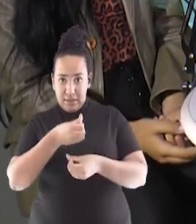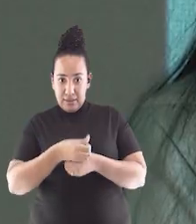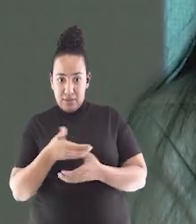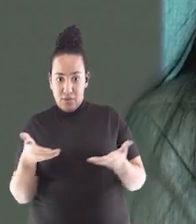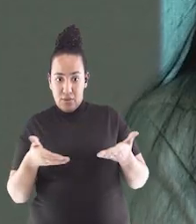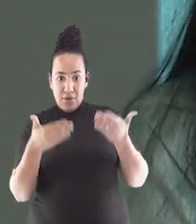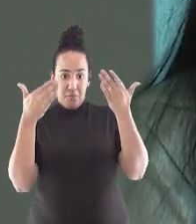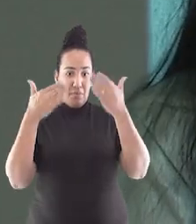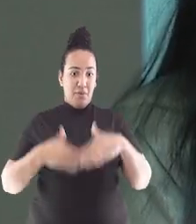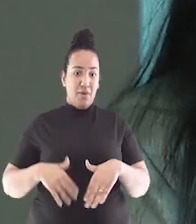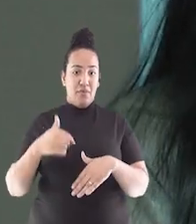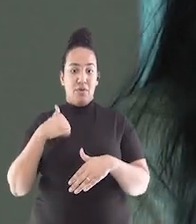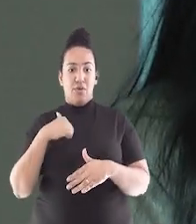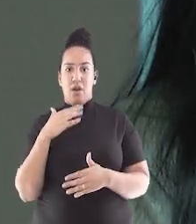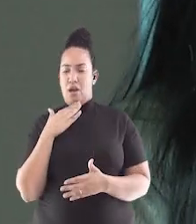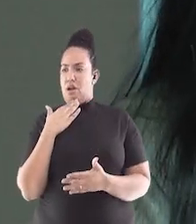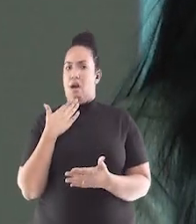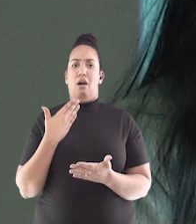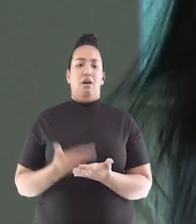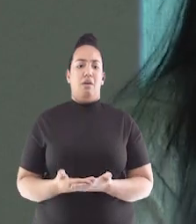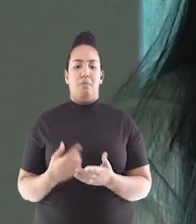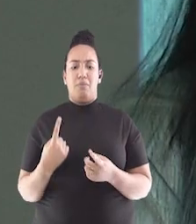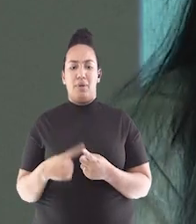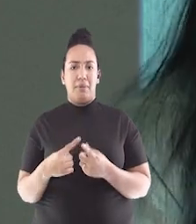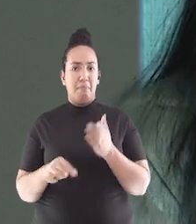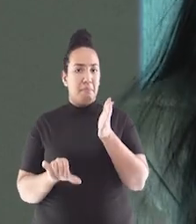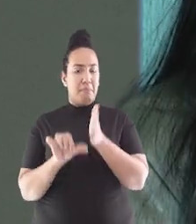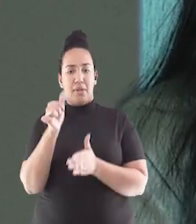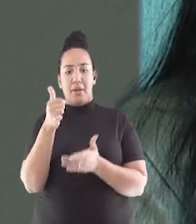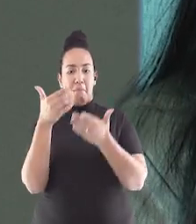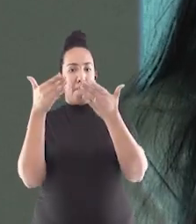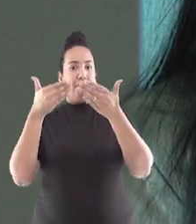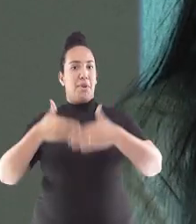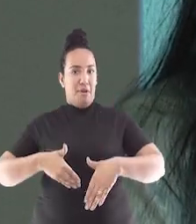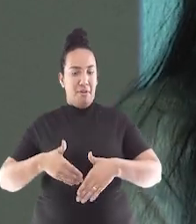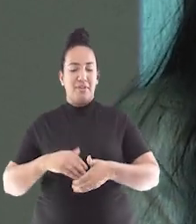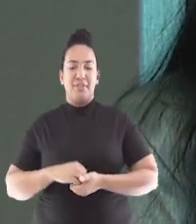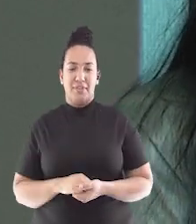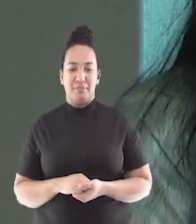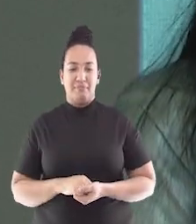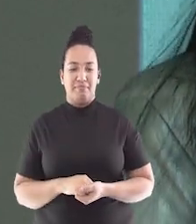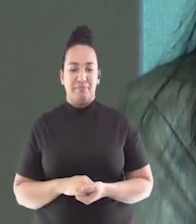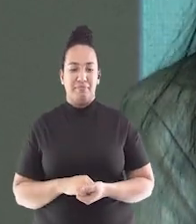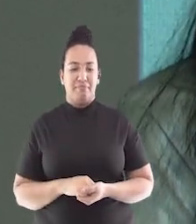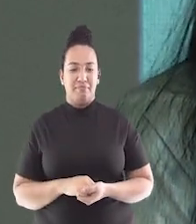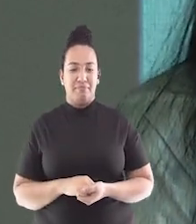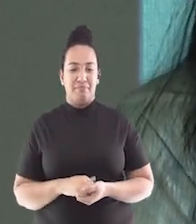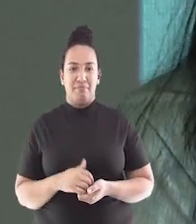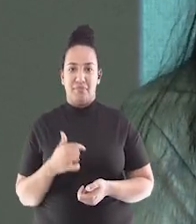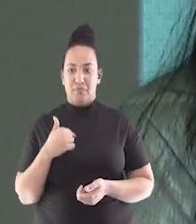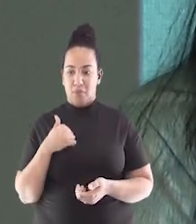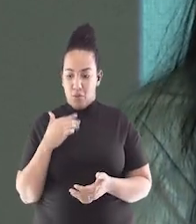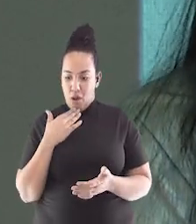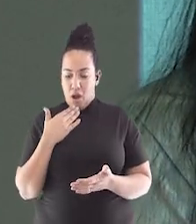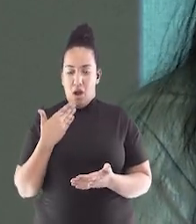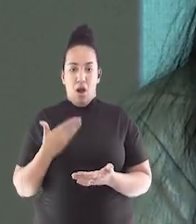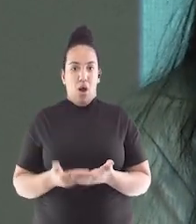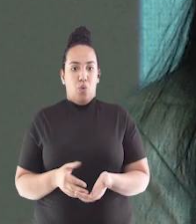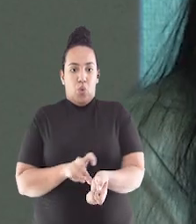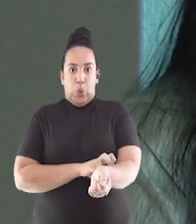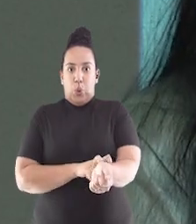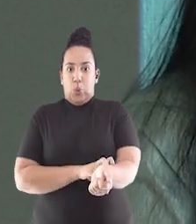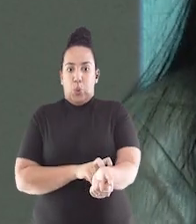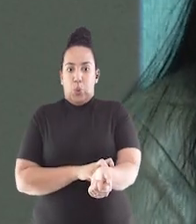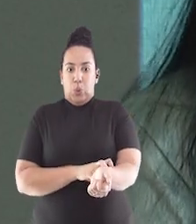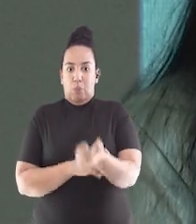provas, eu fiquei meio assustada, assim, porque foi a primeira prova, podemos dizer assim. Uhum. Então, eu tomei um susto, fiquei